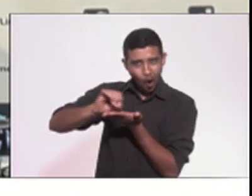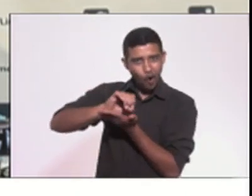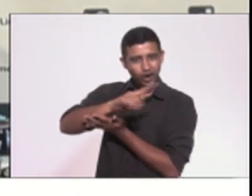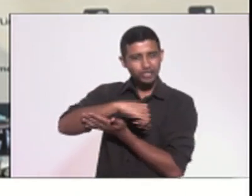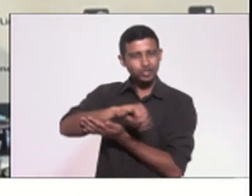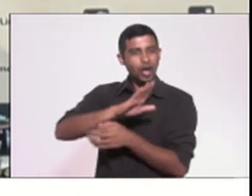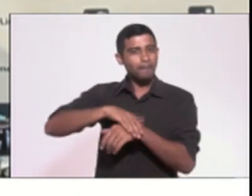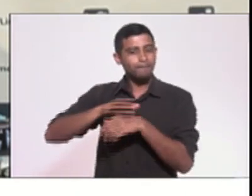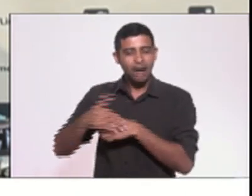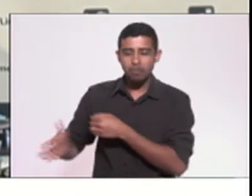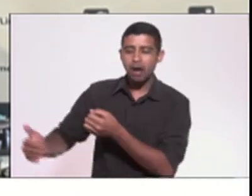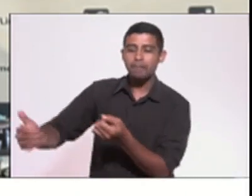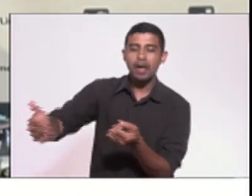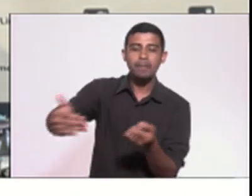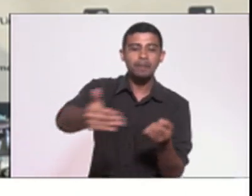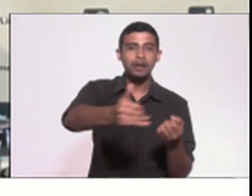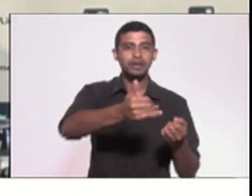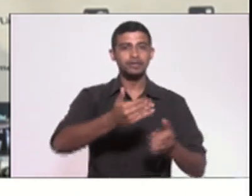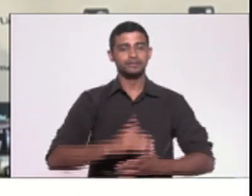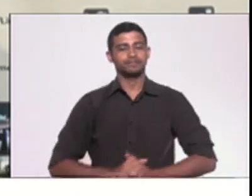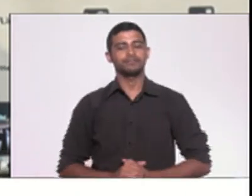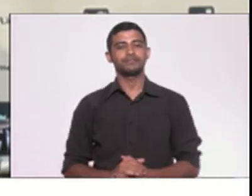coleta.